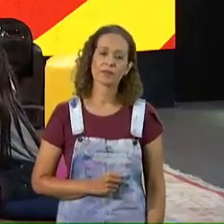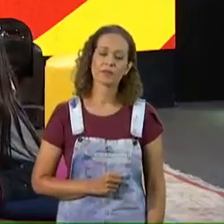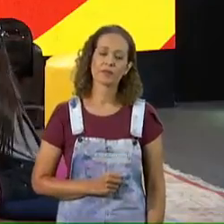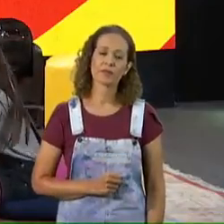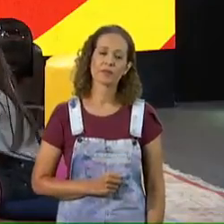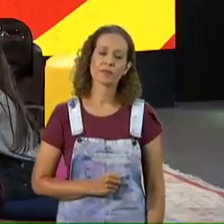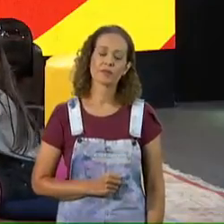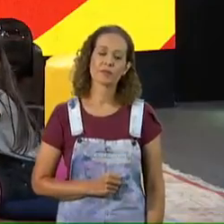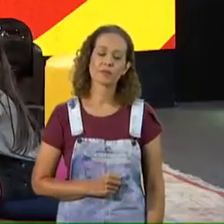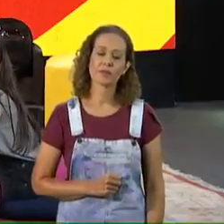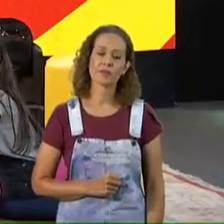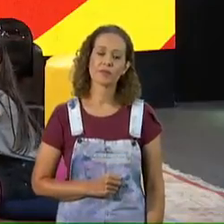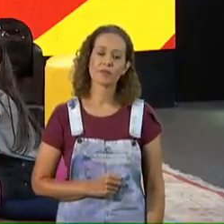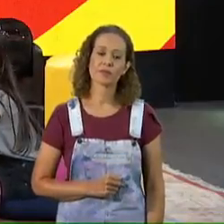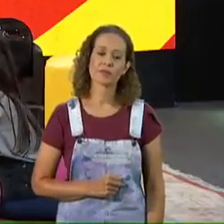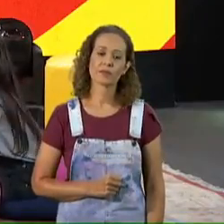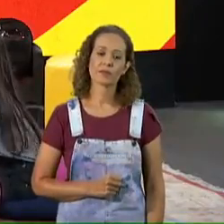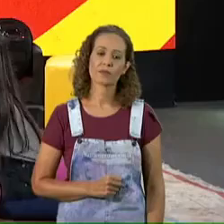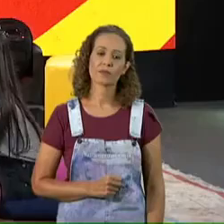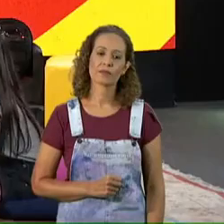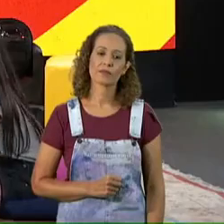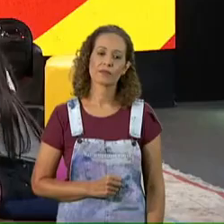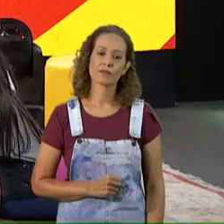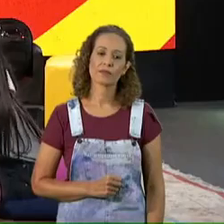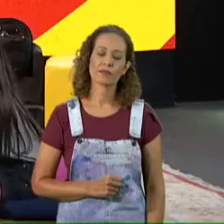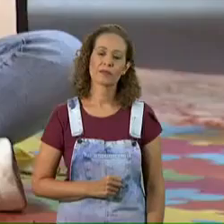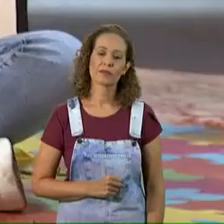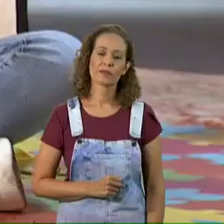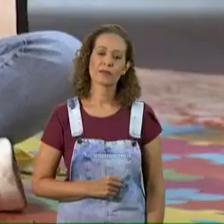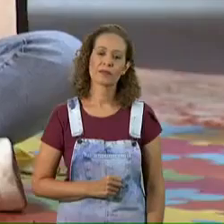Começa com a letra J. Josué?